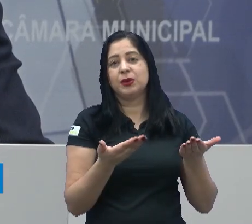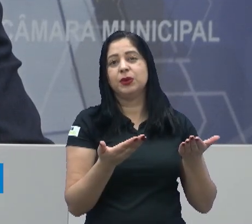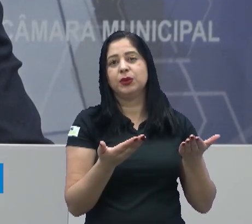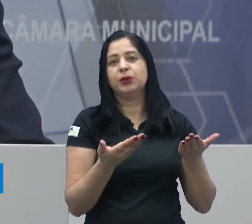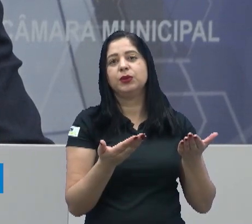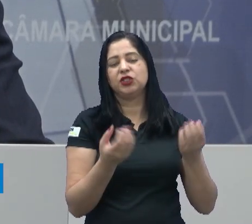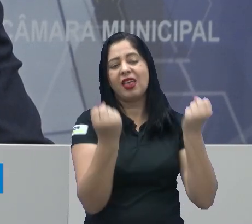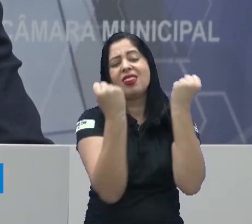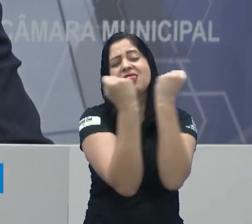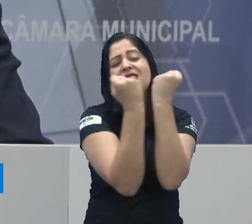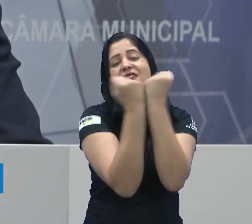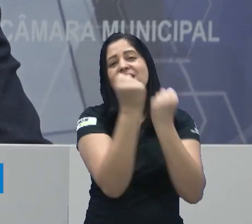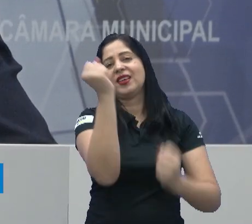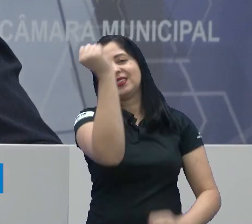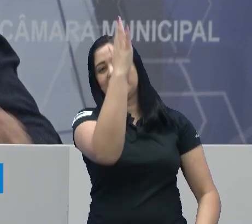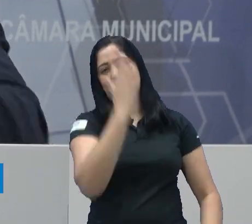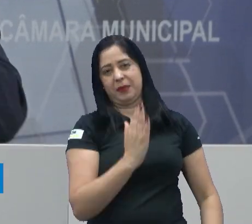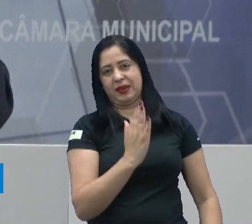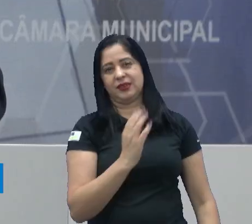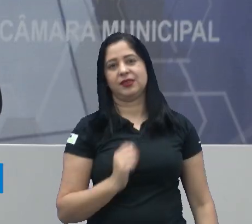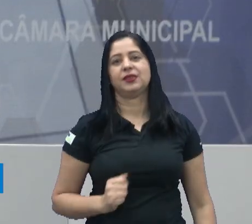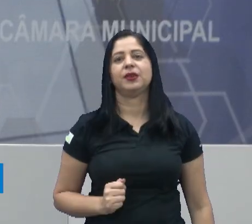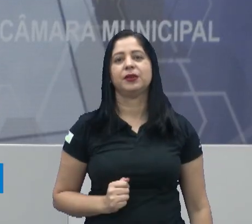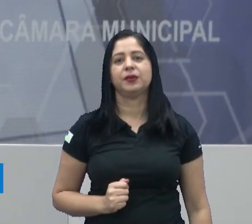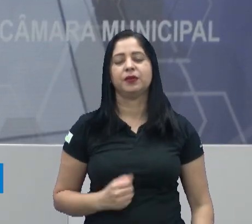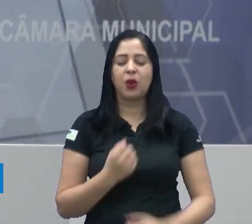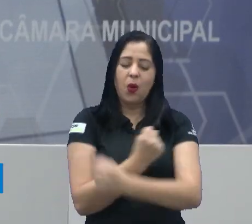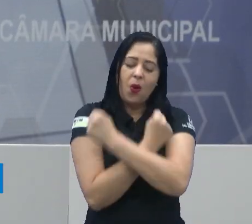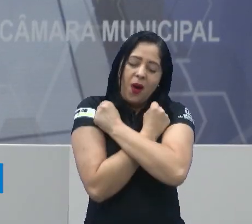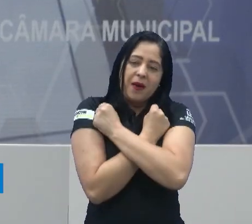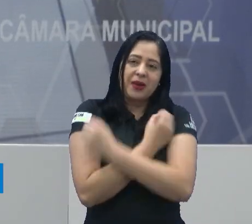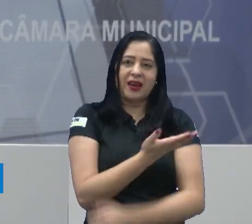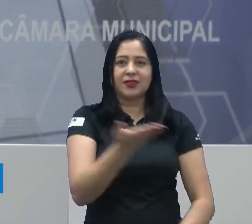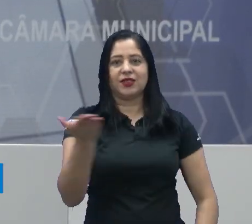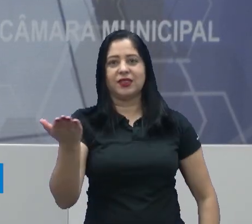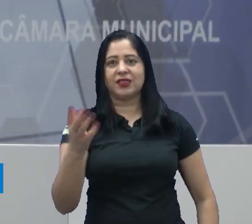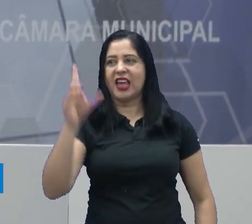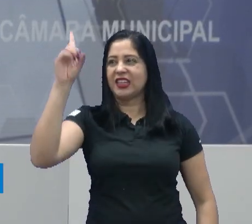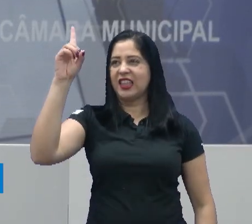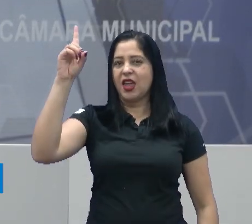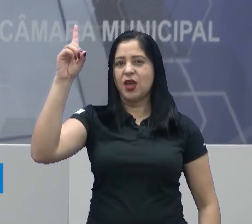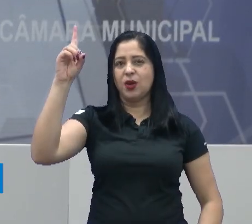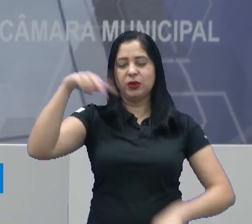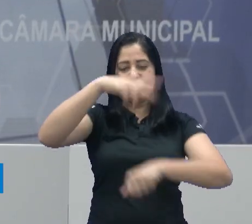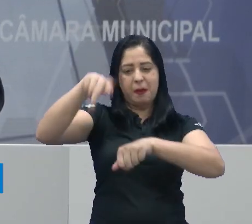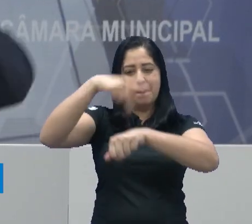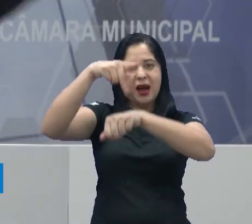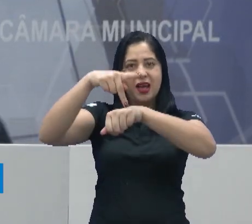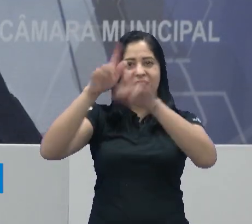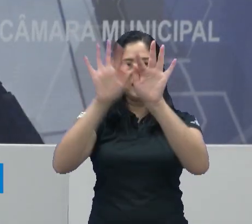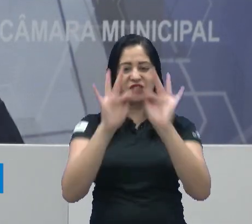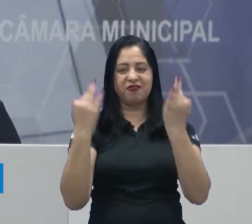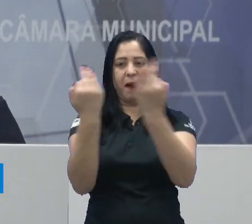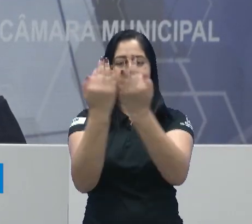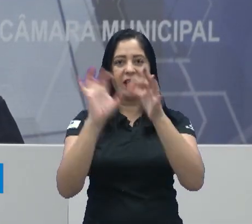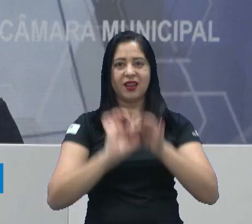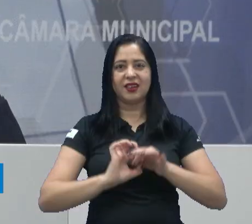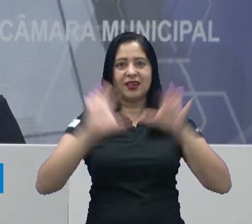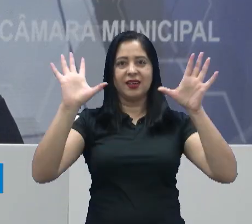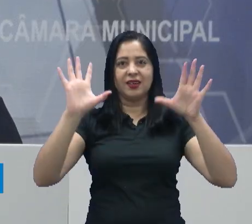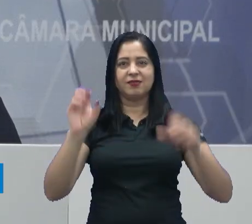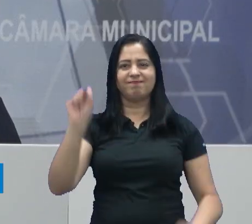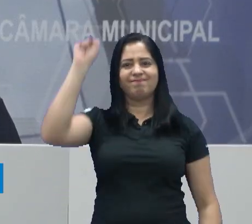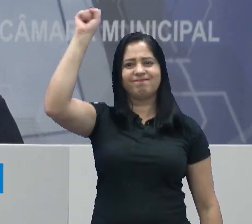do Brasil, em prol do nosso povo brasileiro. Um forte abraço a todos. Deus, pátria, família e liberdade. Tamo